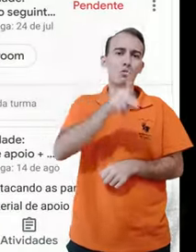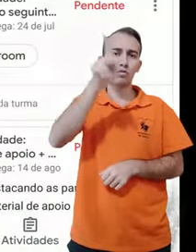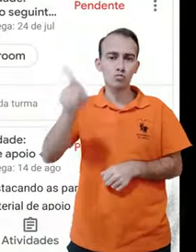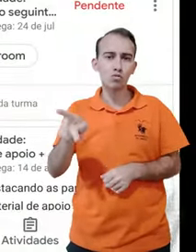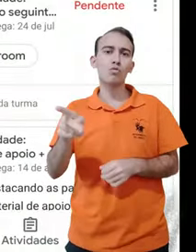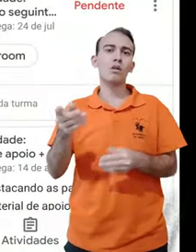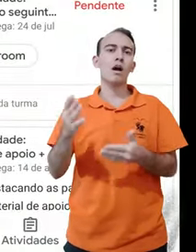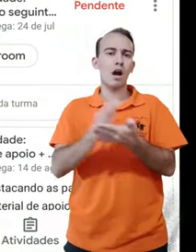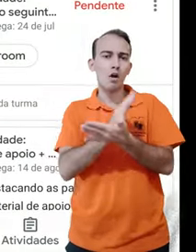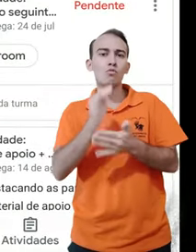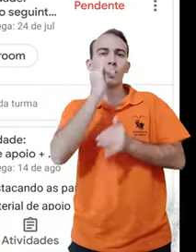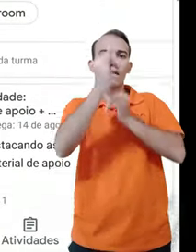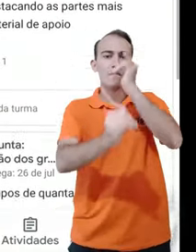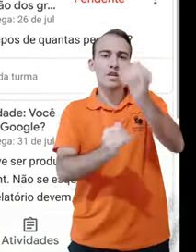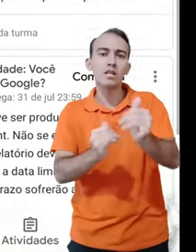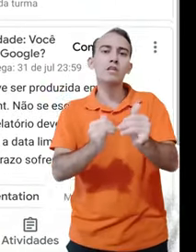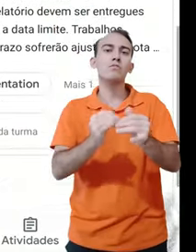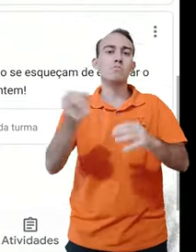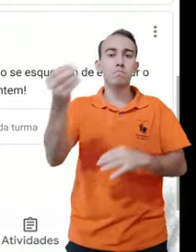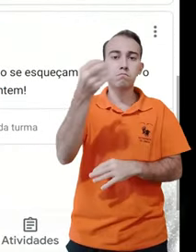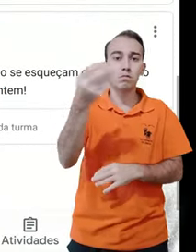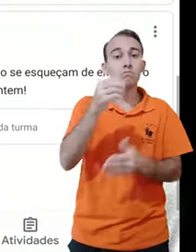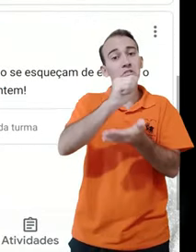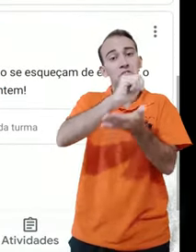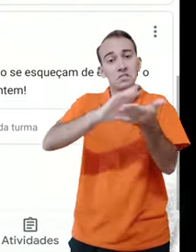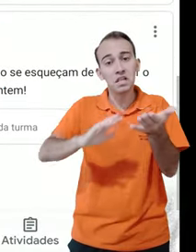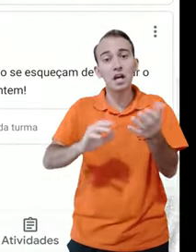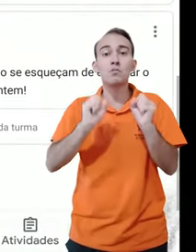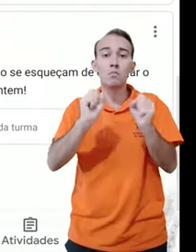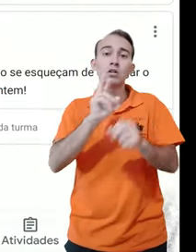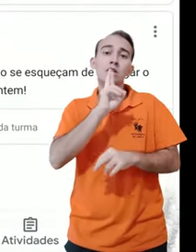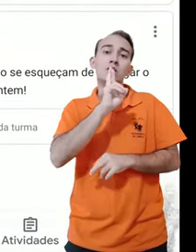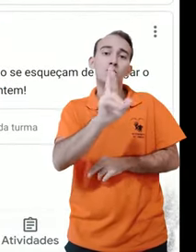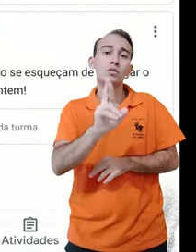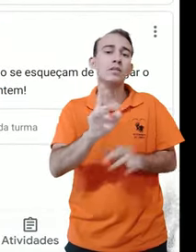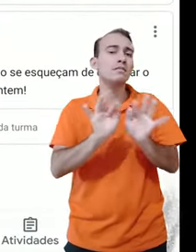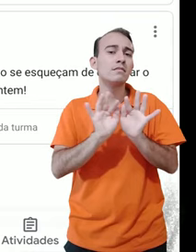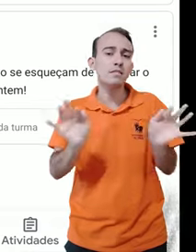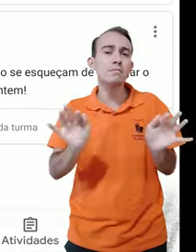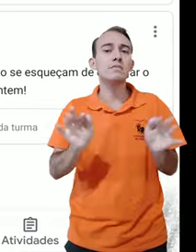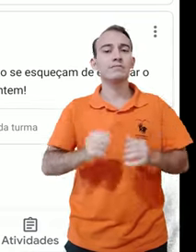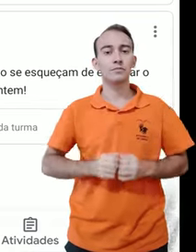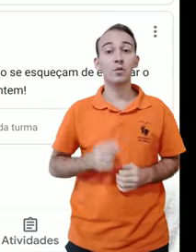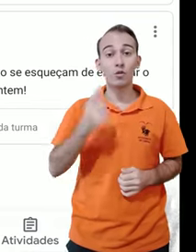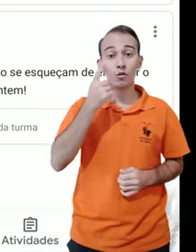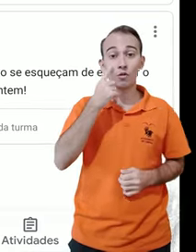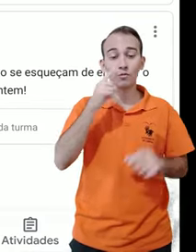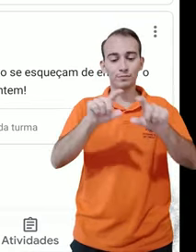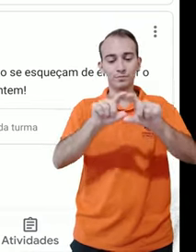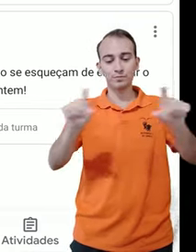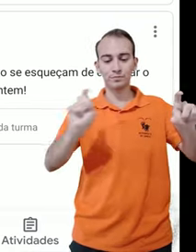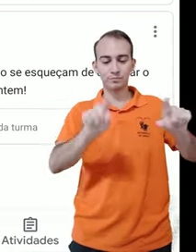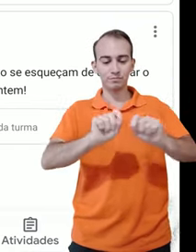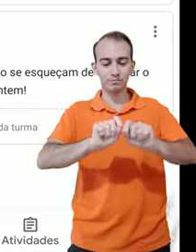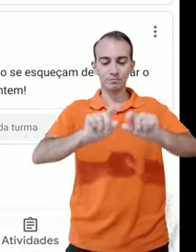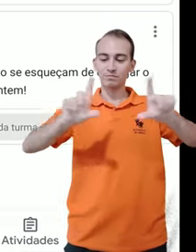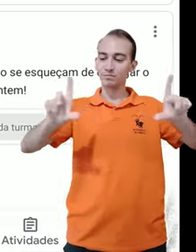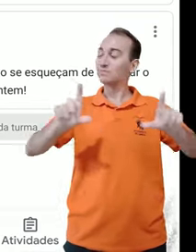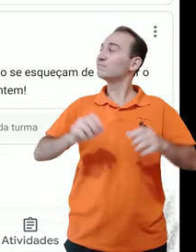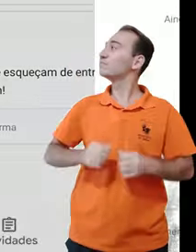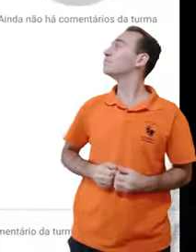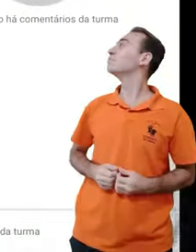você também pode visualizar e responder comentários do seu professor para isso você deve seguir os mesmos Passos anteriores